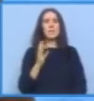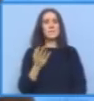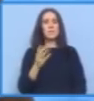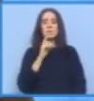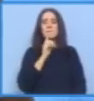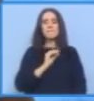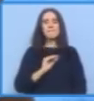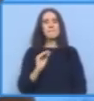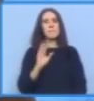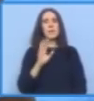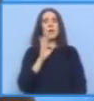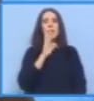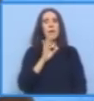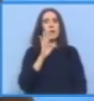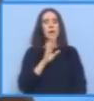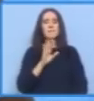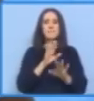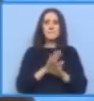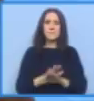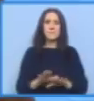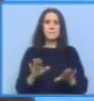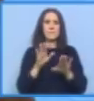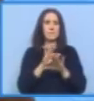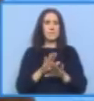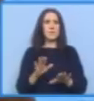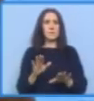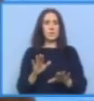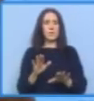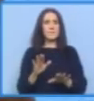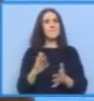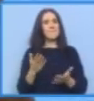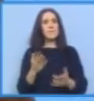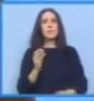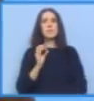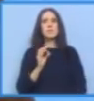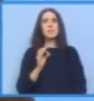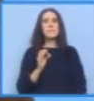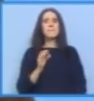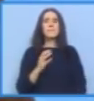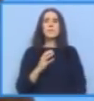do silêncio, mas de um cantar tranquilo, sem grandes